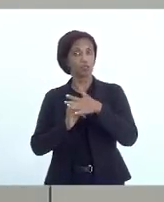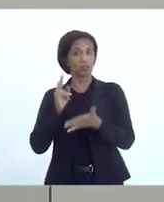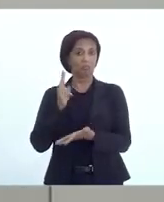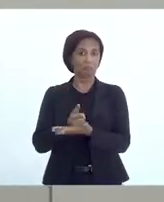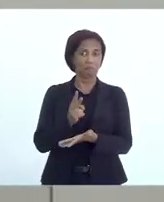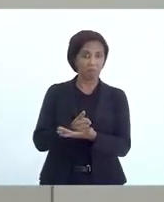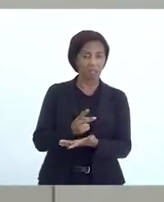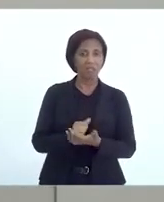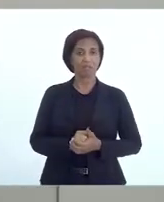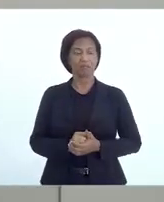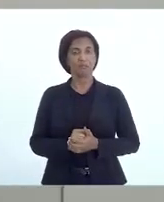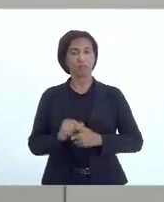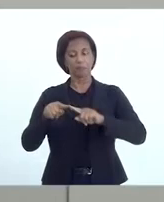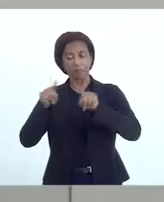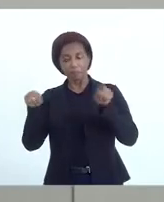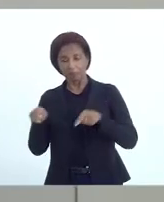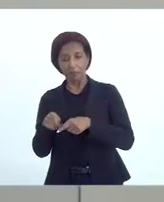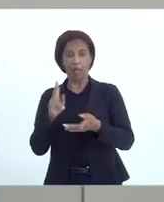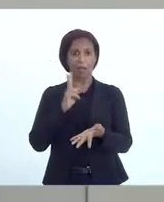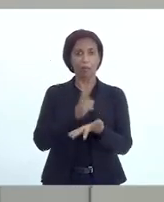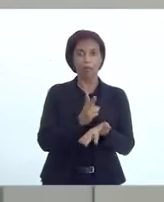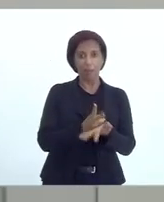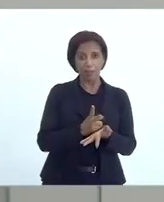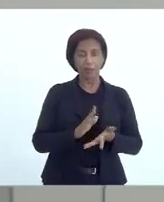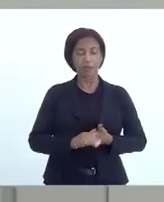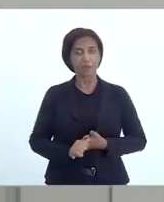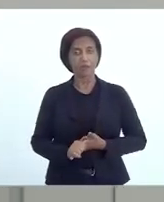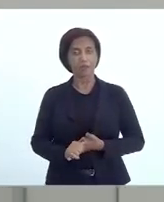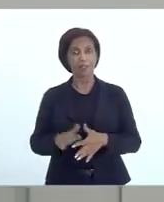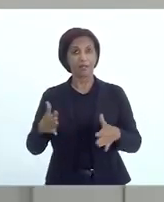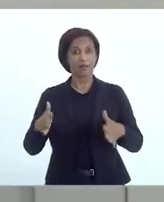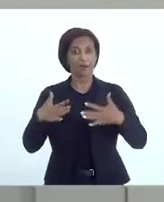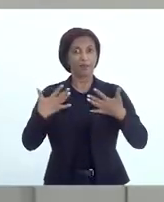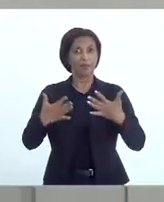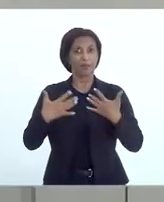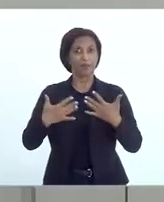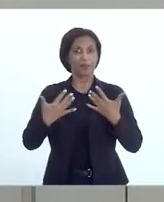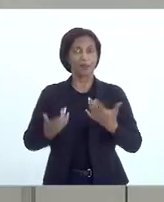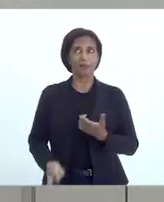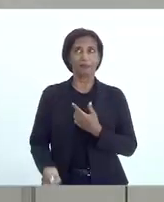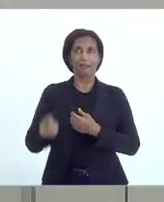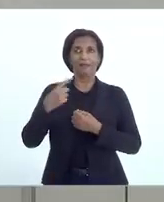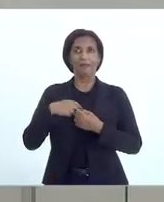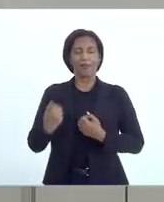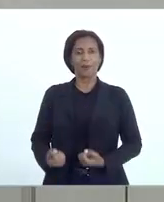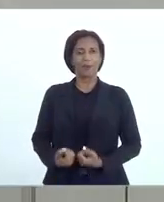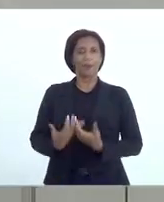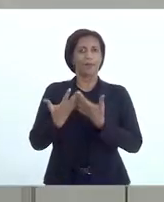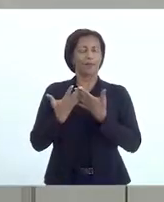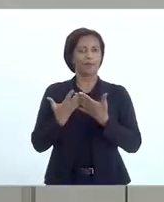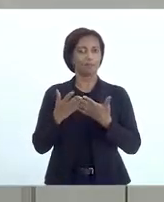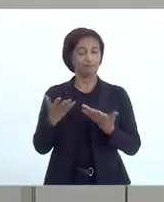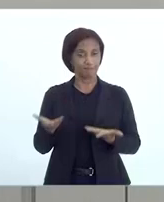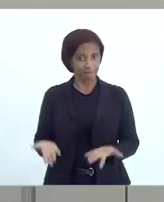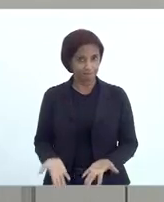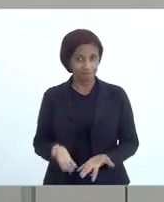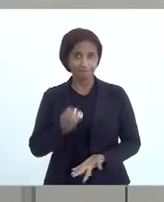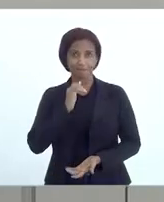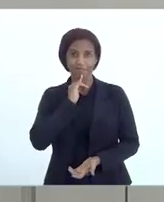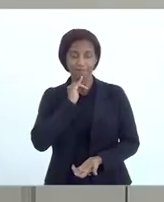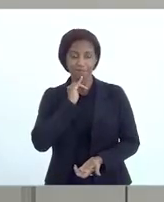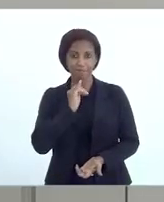mesma o Fronte ao mesmo né então a alegria voltou a Florescer mas